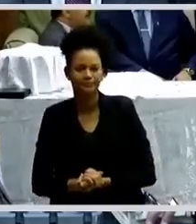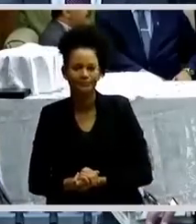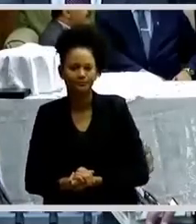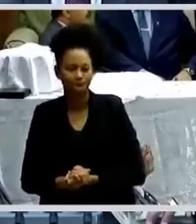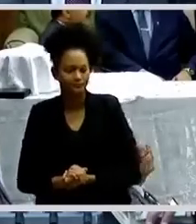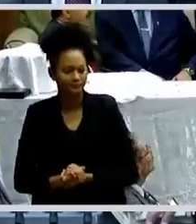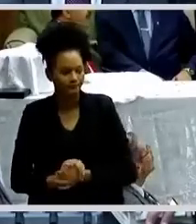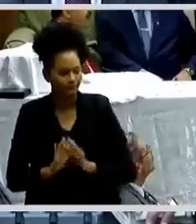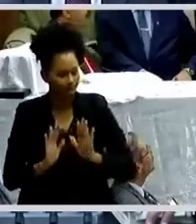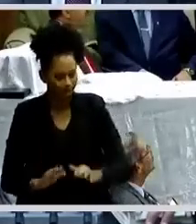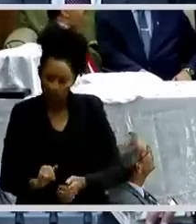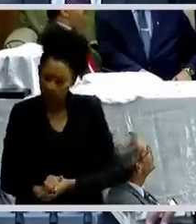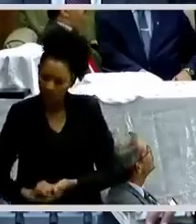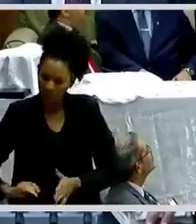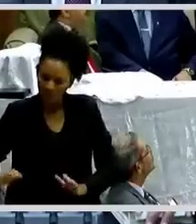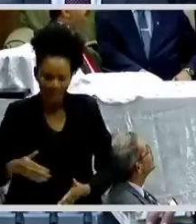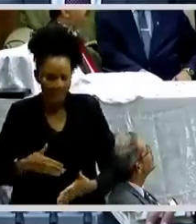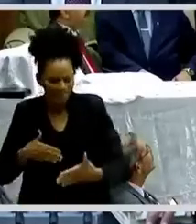Bateu de frente com o sistema.